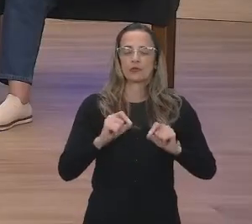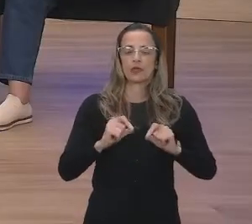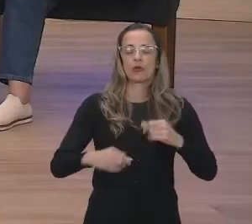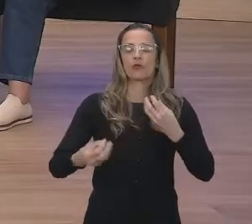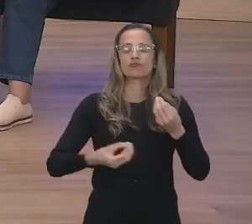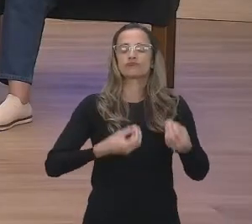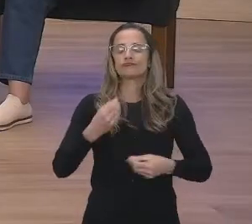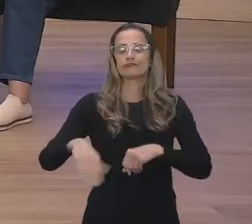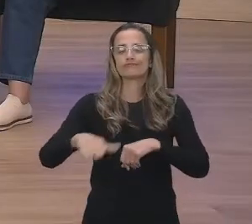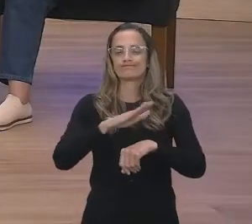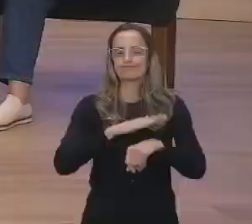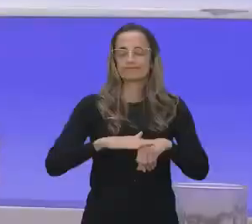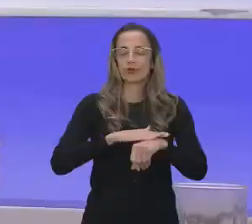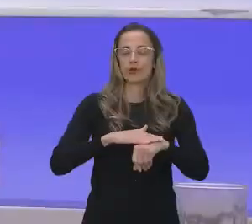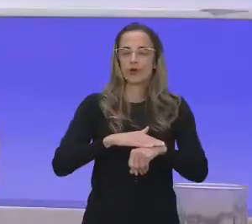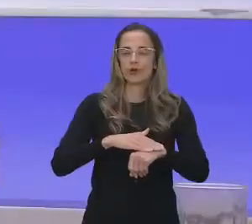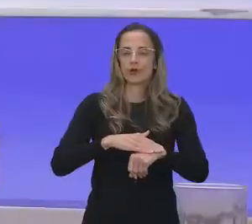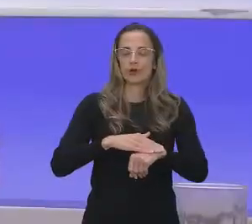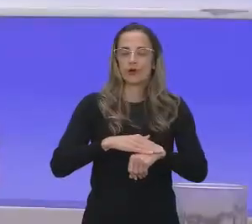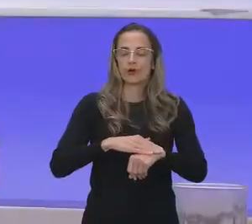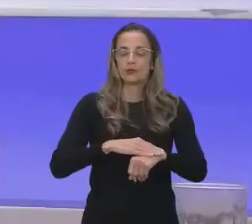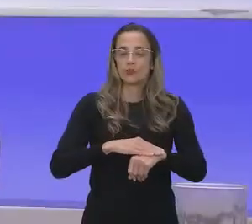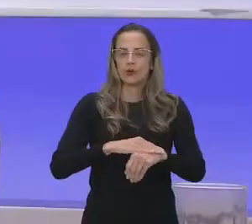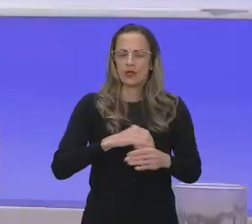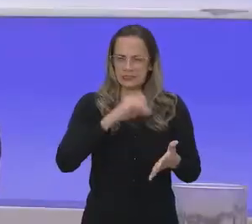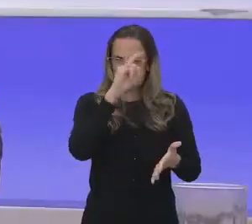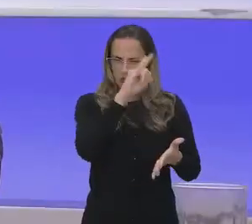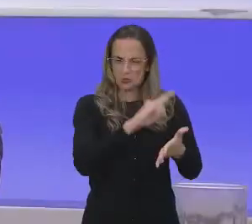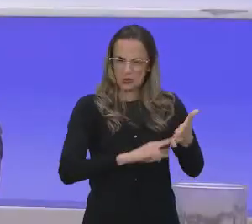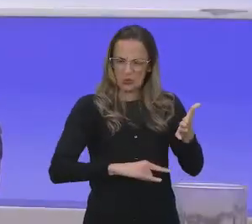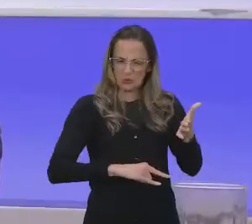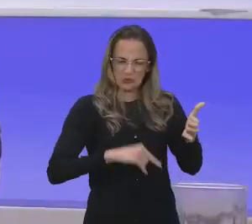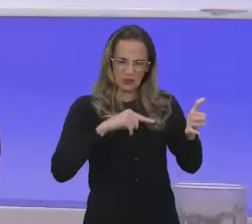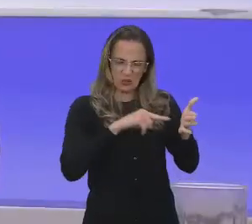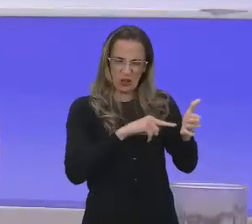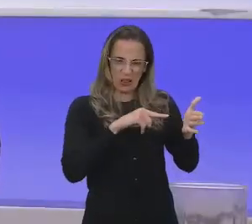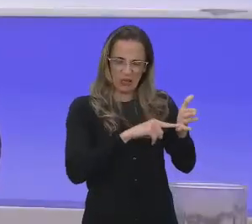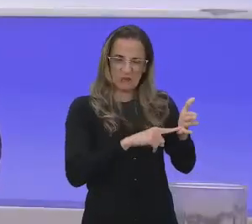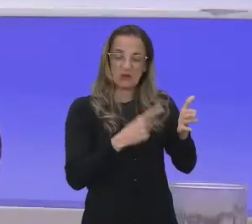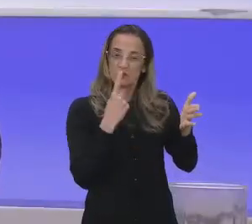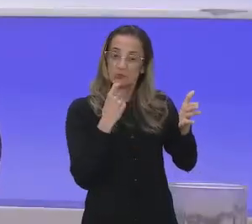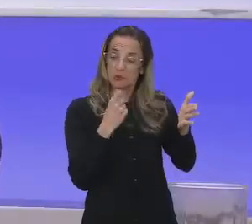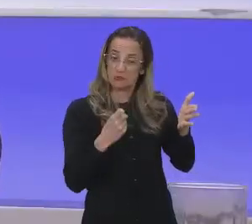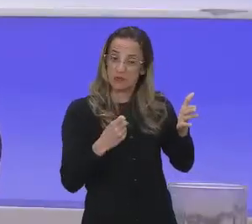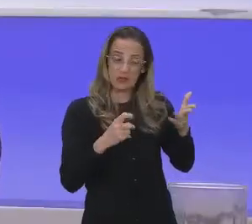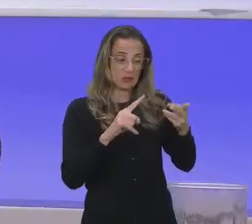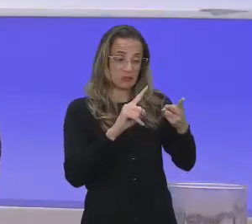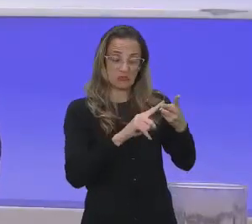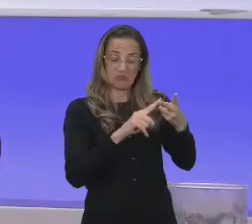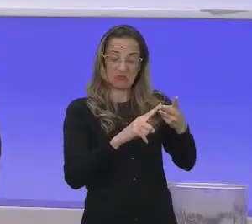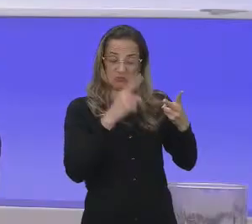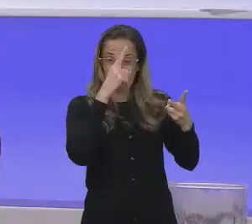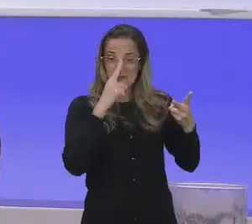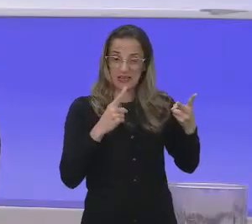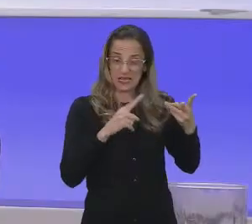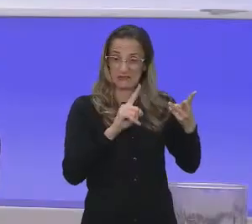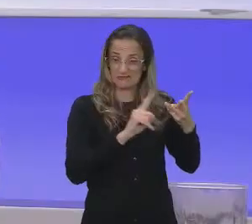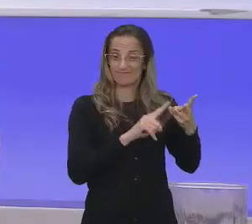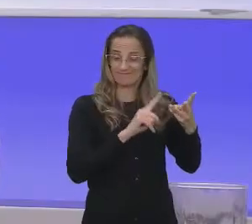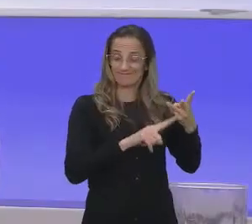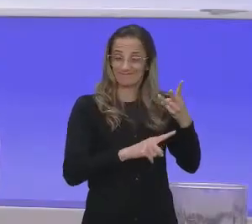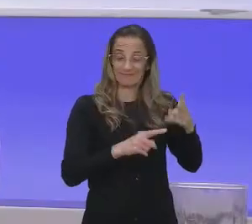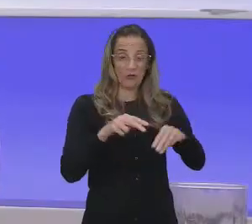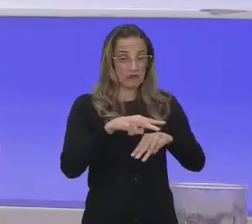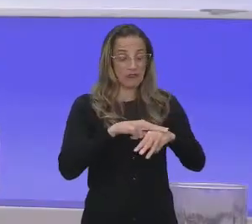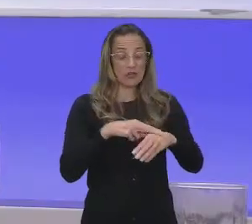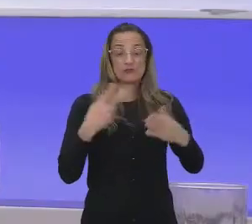discutir quando chega na sua conta de energia bandeira vermelha, bandeira amarela, bandeira